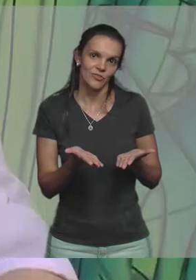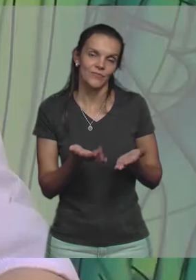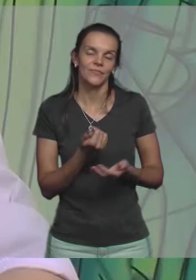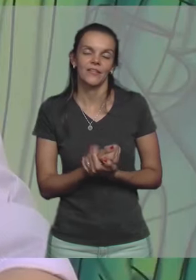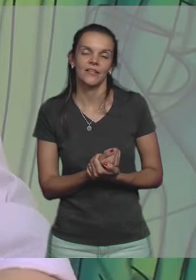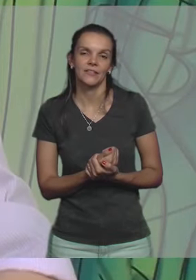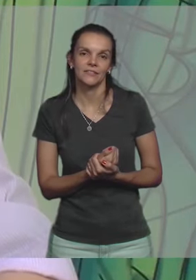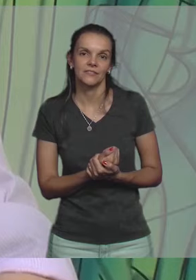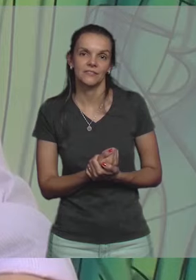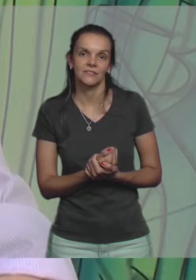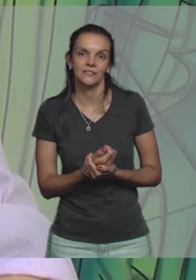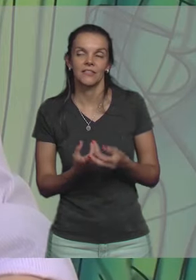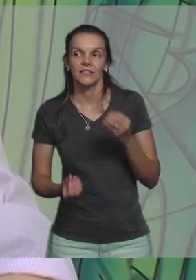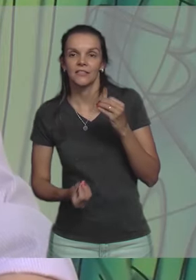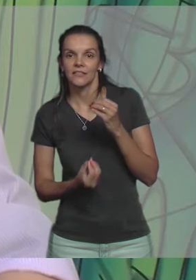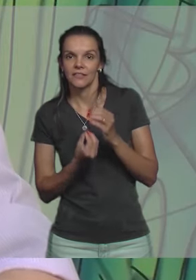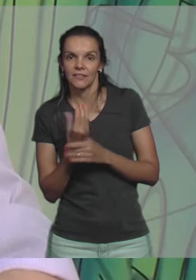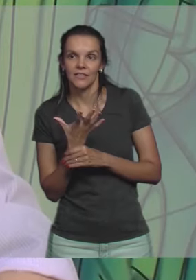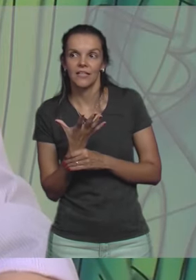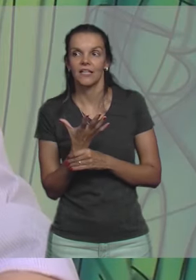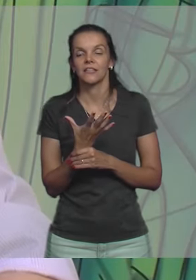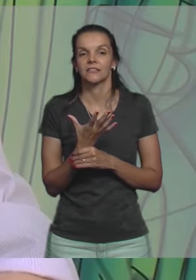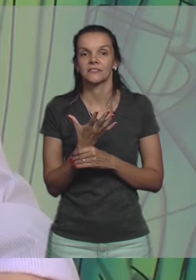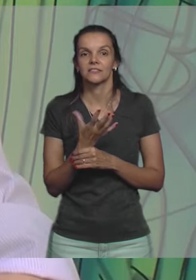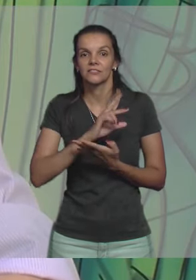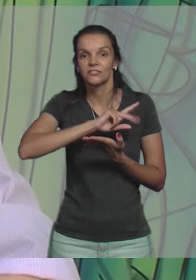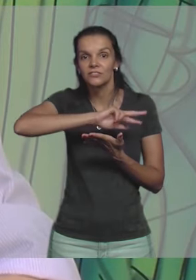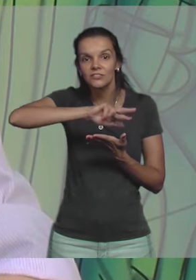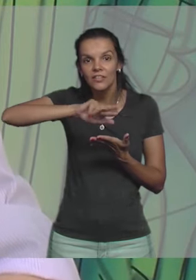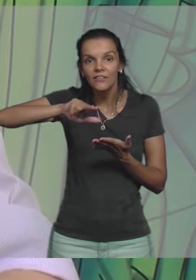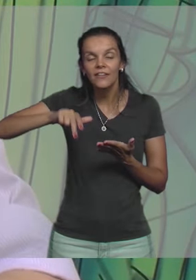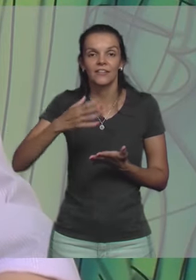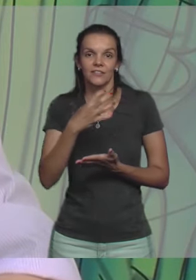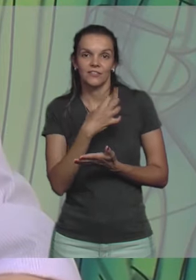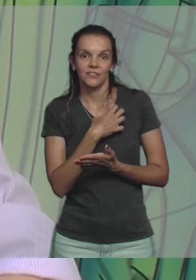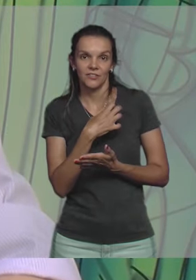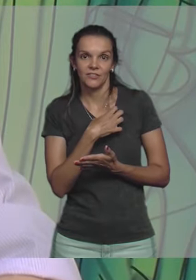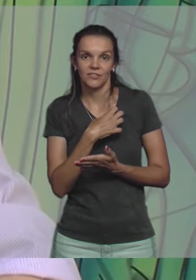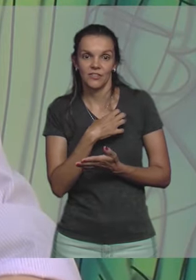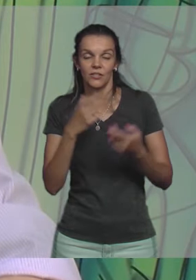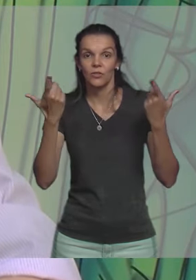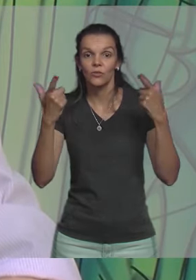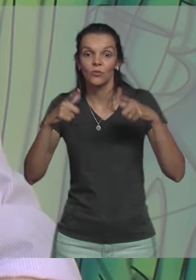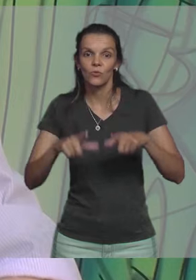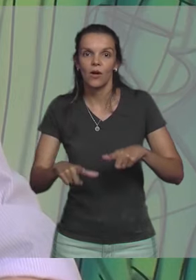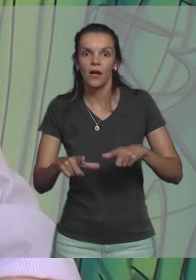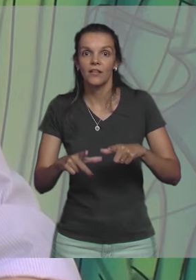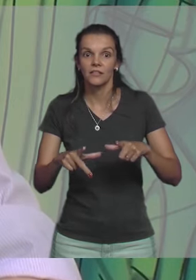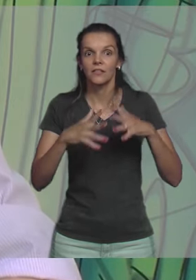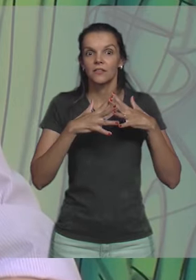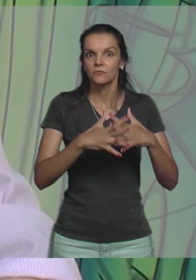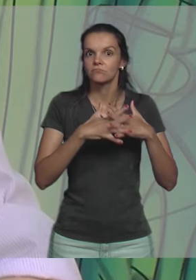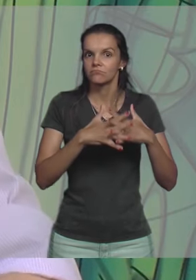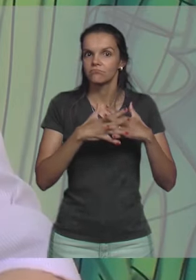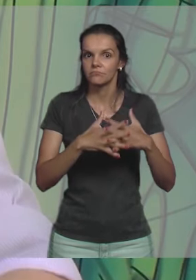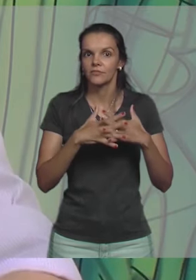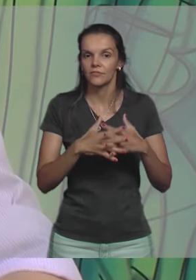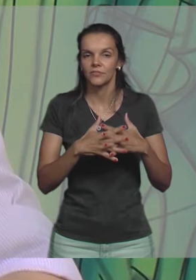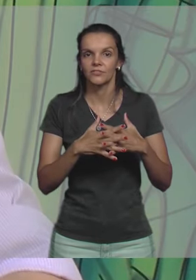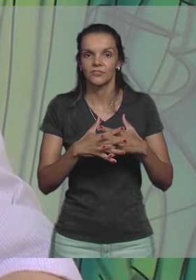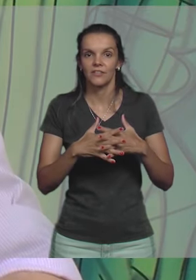criar meios dessa harmonia, desses diversos modais, num espaço já tão conflituado, né?